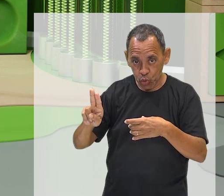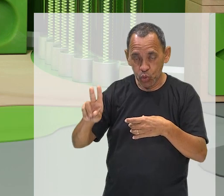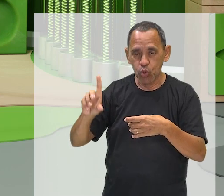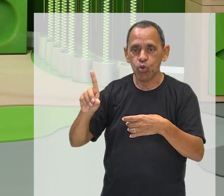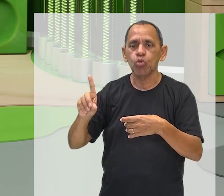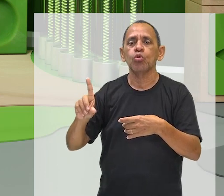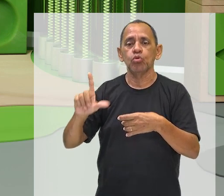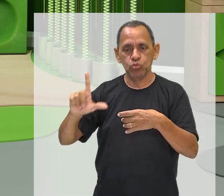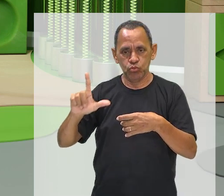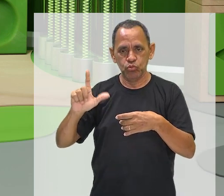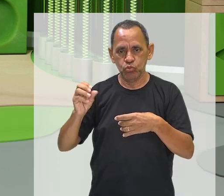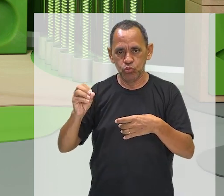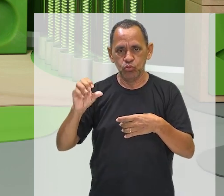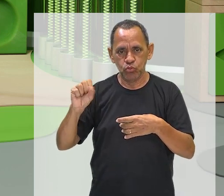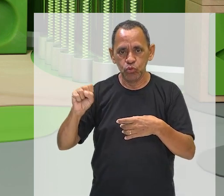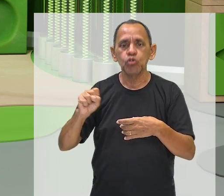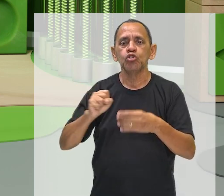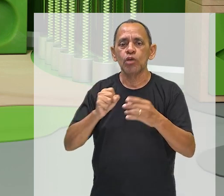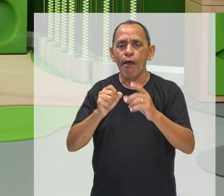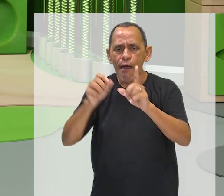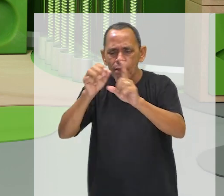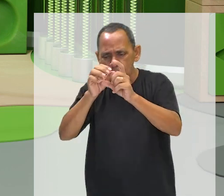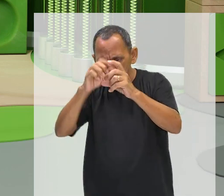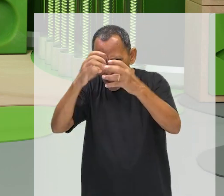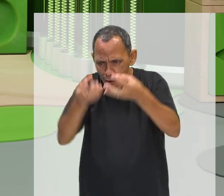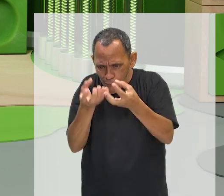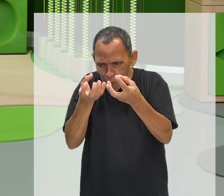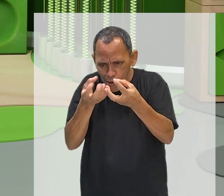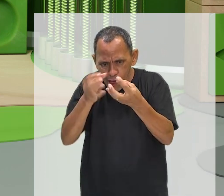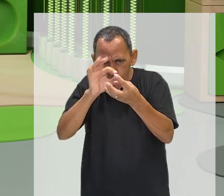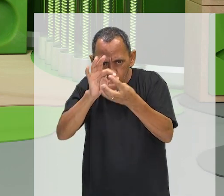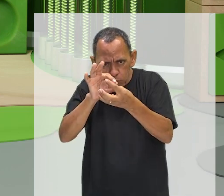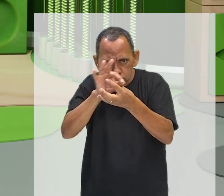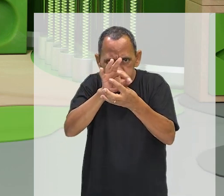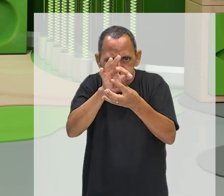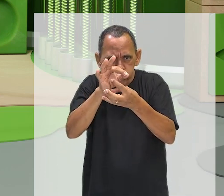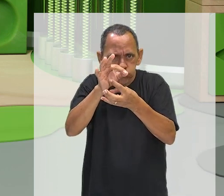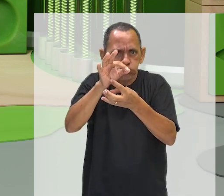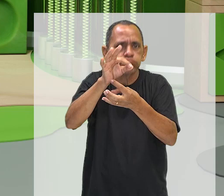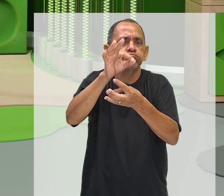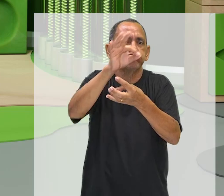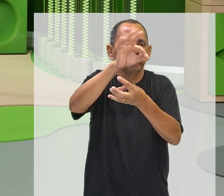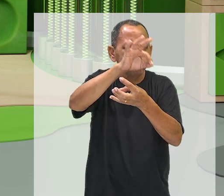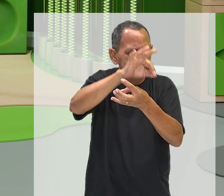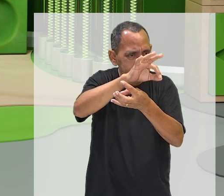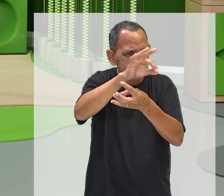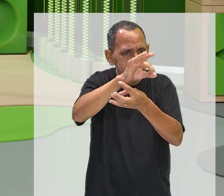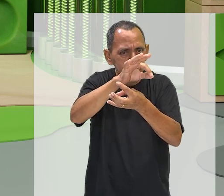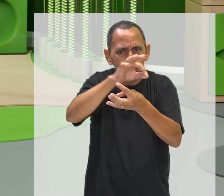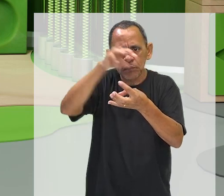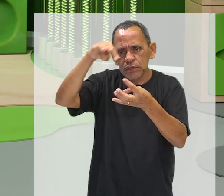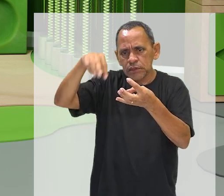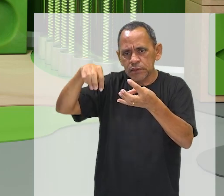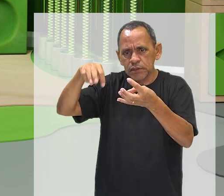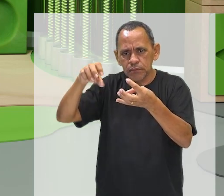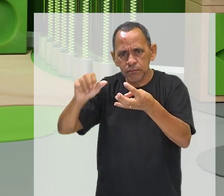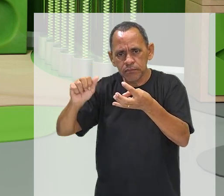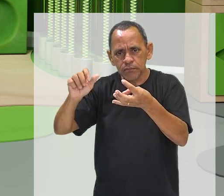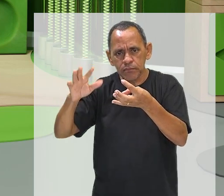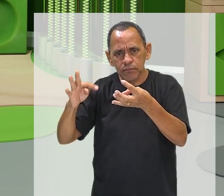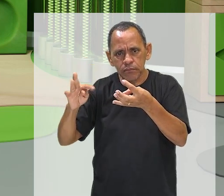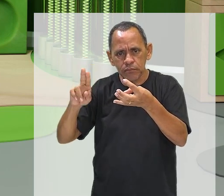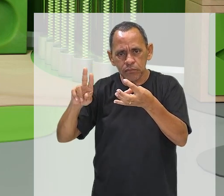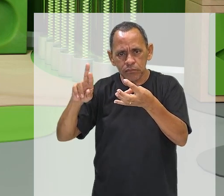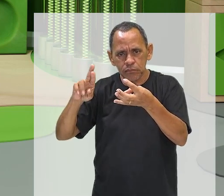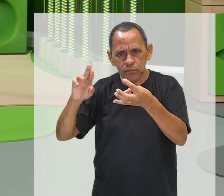em vermelha, né? Que é o epidídimo, aonde vai passar pelo processo de maturação. Eles vão amadurecer, né? E